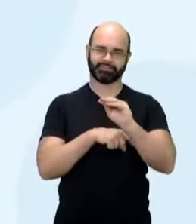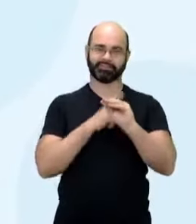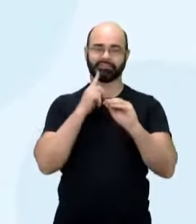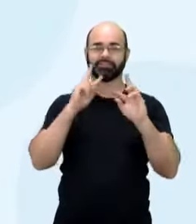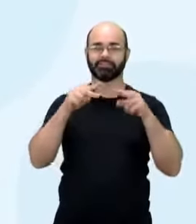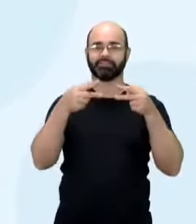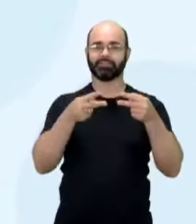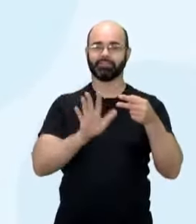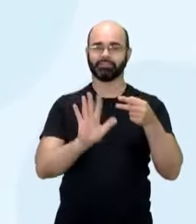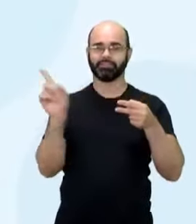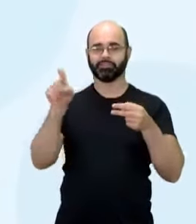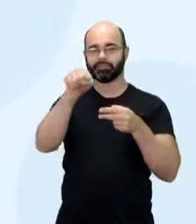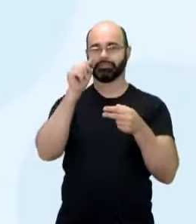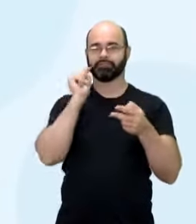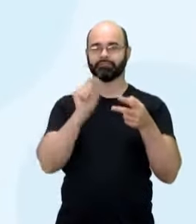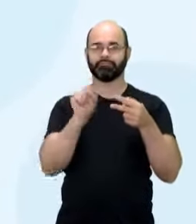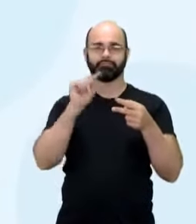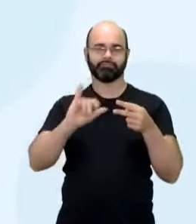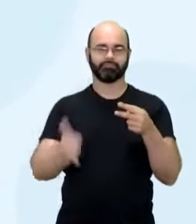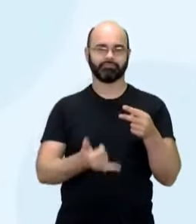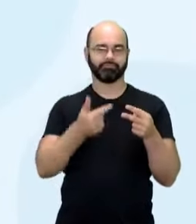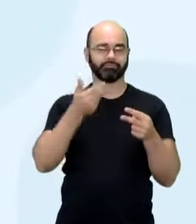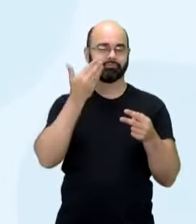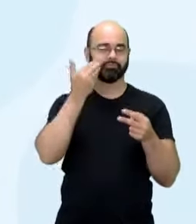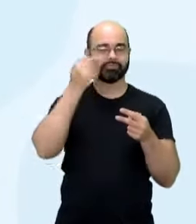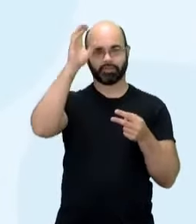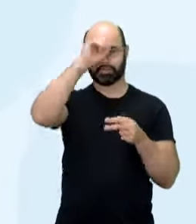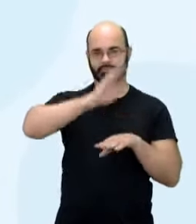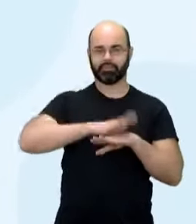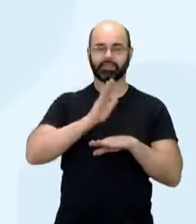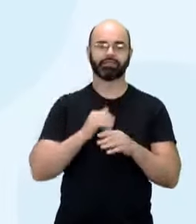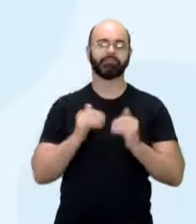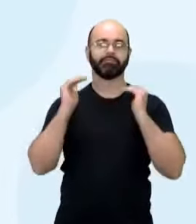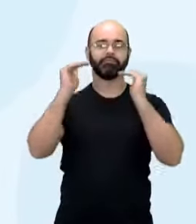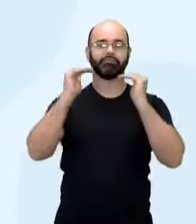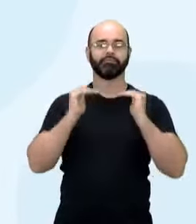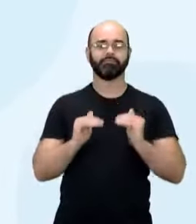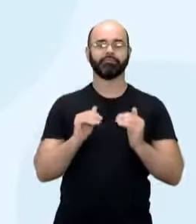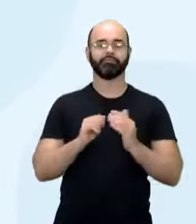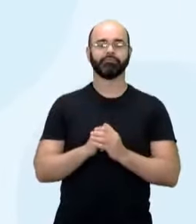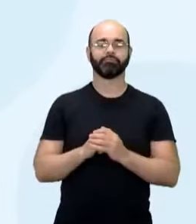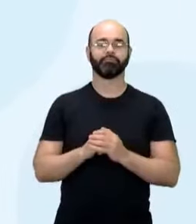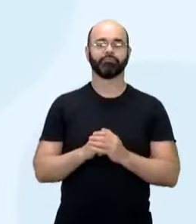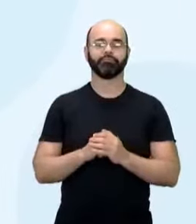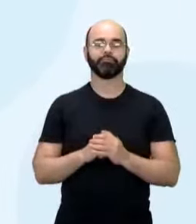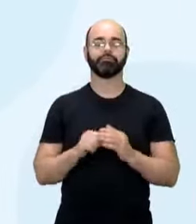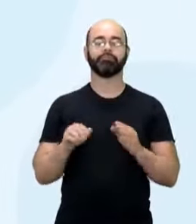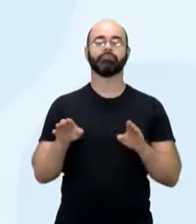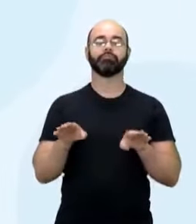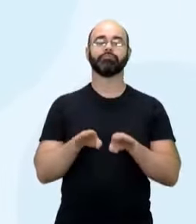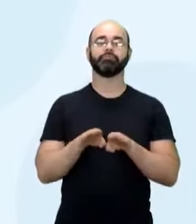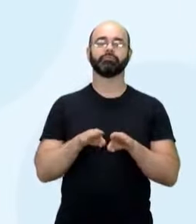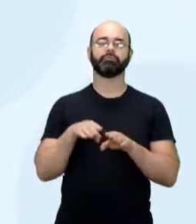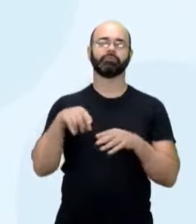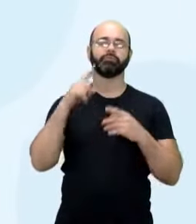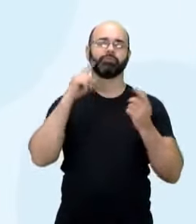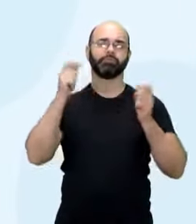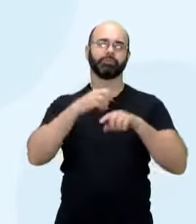vocês. O que mais de informação a gente tem para a gente buscar saber mais? Vocês falaram sobre o modelo organizativo, sobre as competências